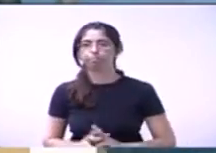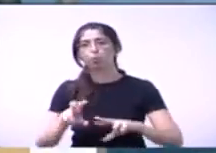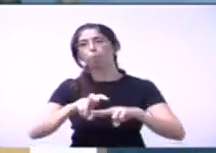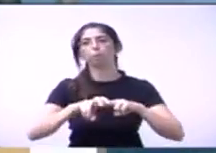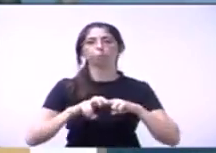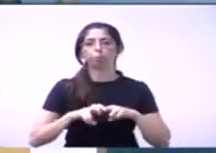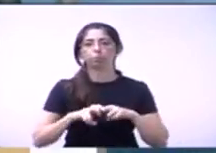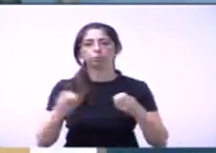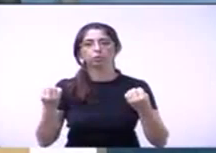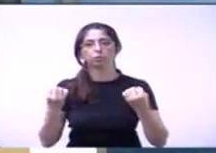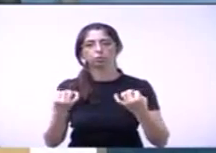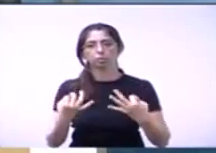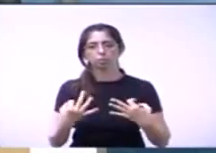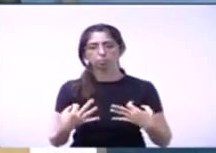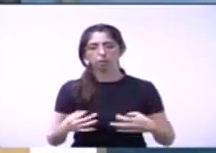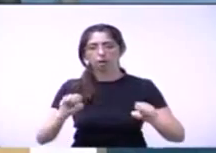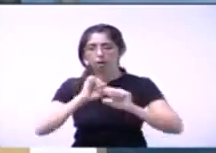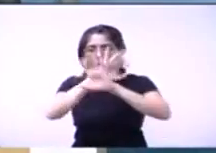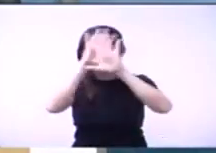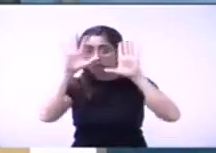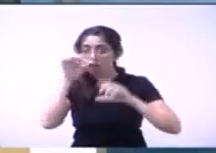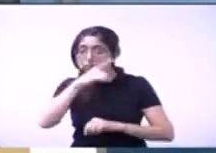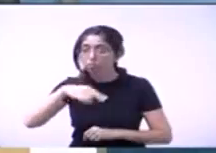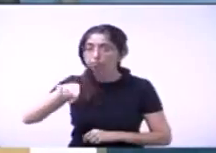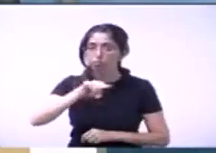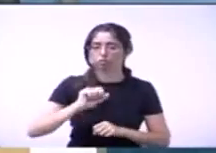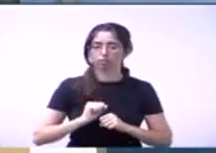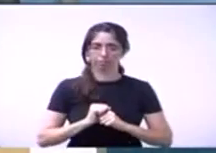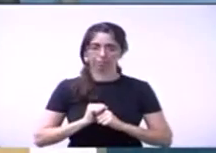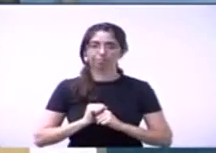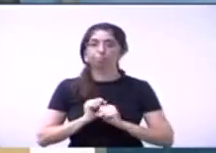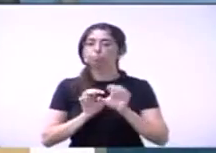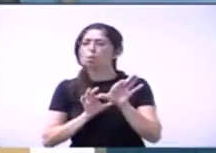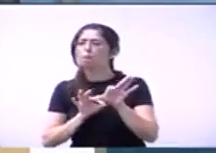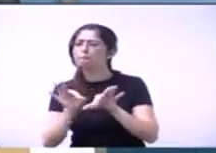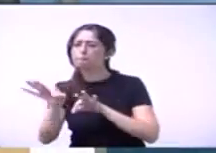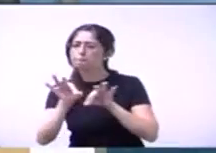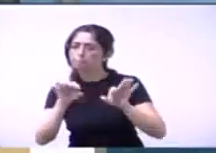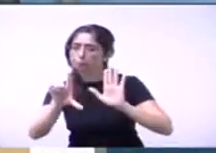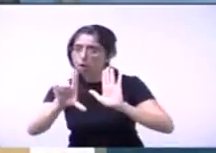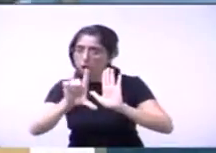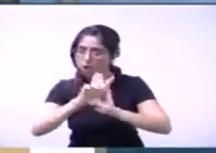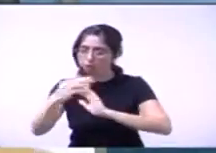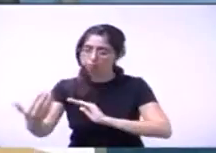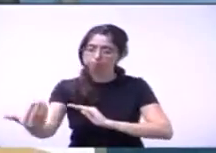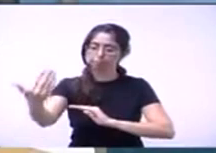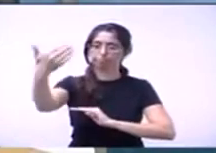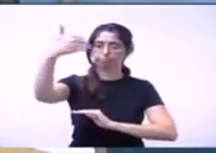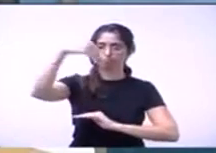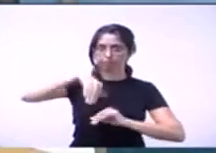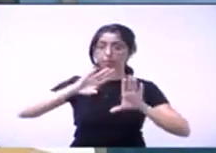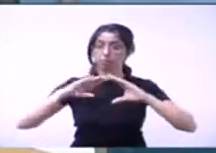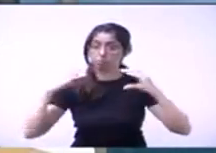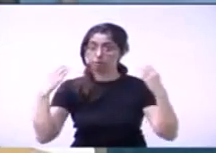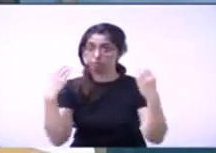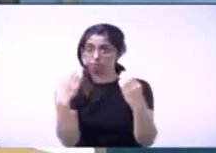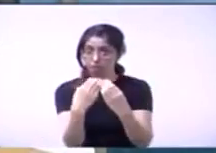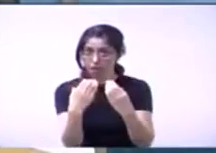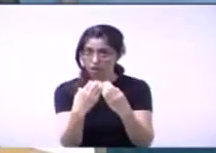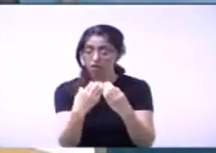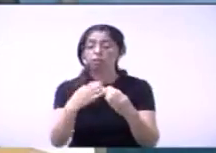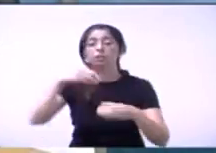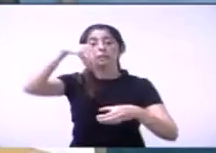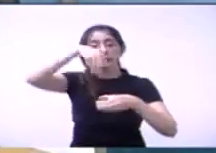mais prática possível. Entrou um projeto de lei nessa casa. Essa casa tem um corpo jurídico